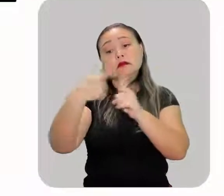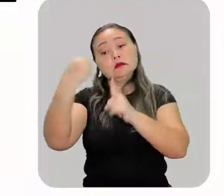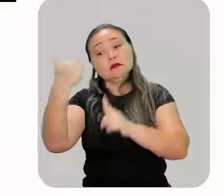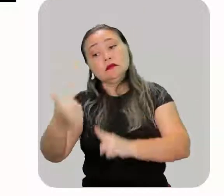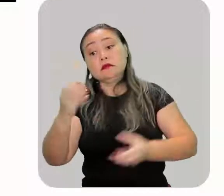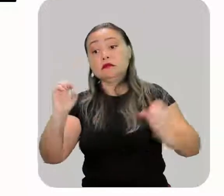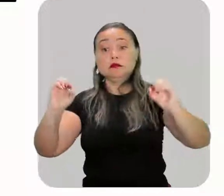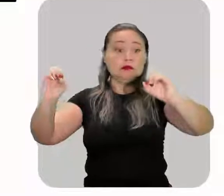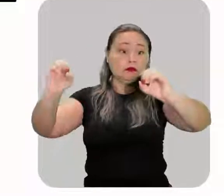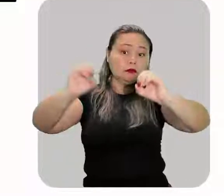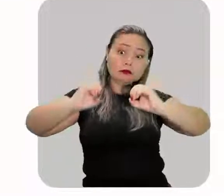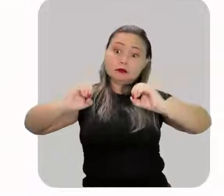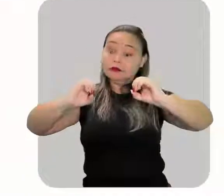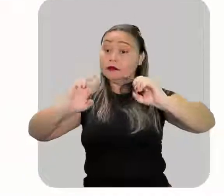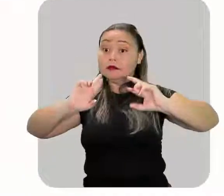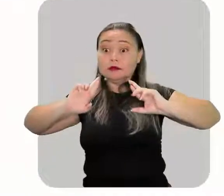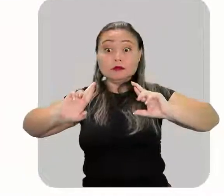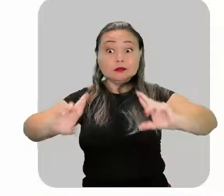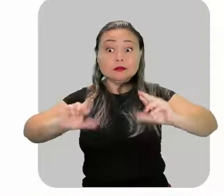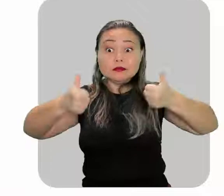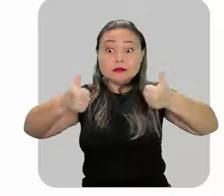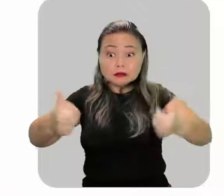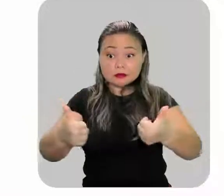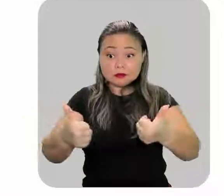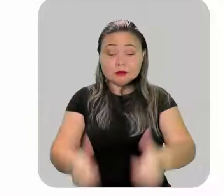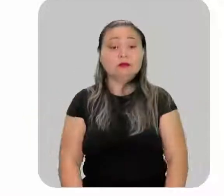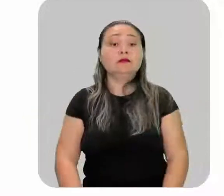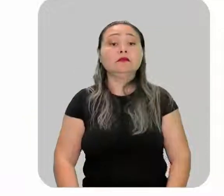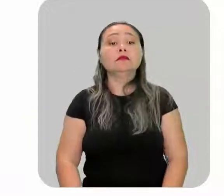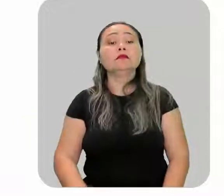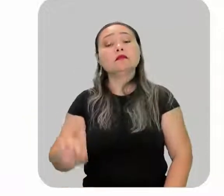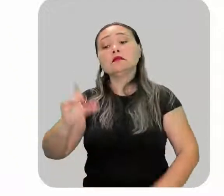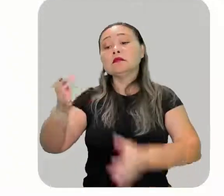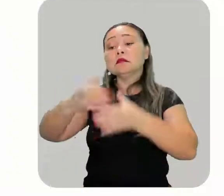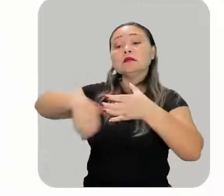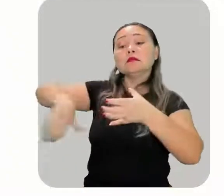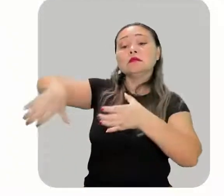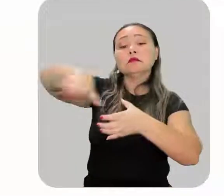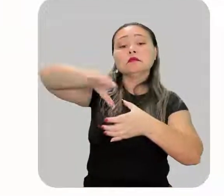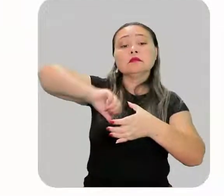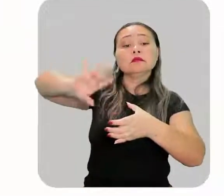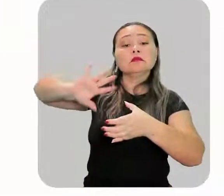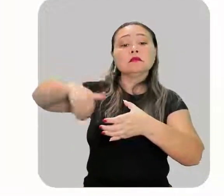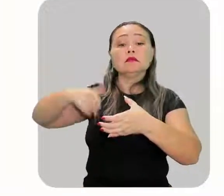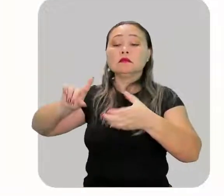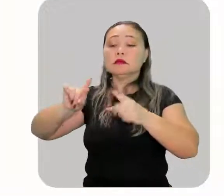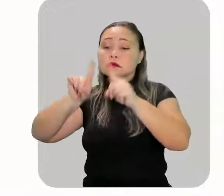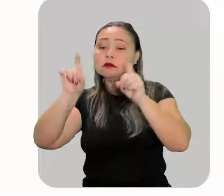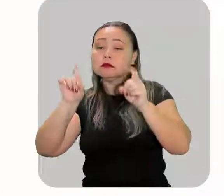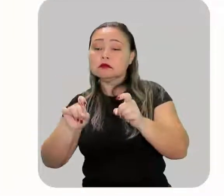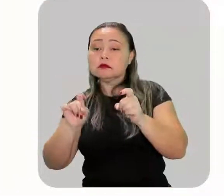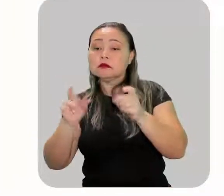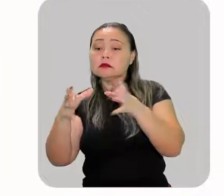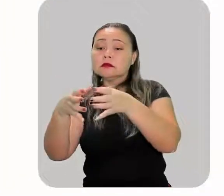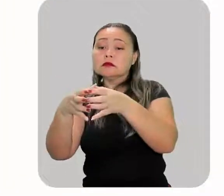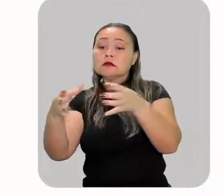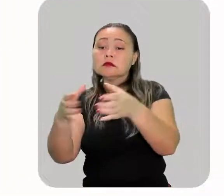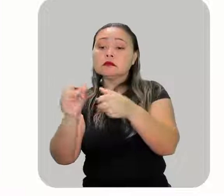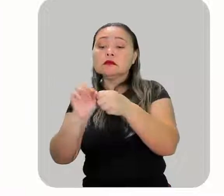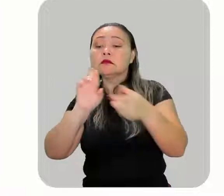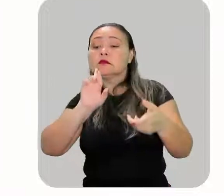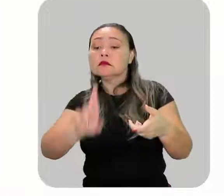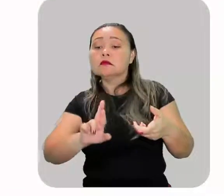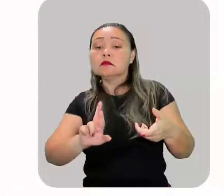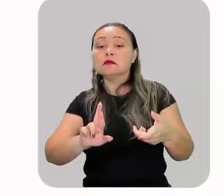Anula, zerou. Zerou, né? então tá resolvido. E com isso a gente vai dar o conjunto de solução, então. O que é o conjunto de solução? O que